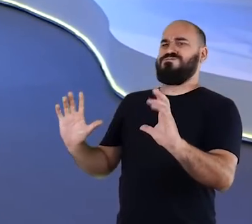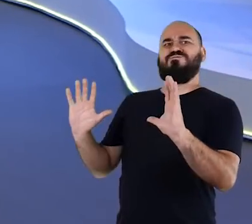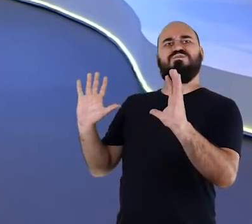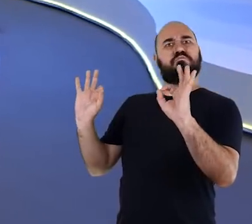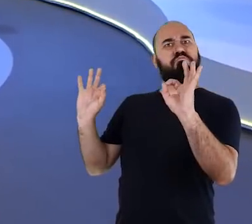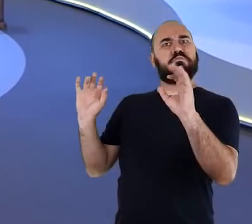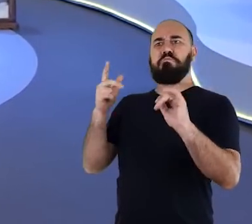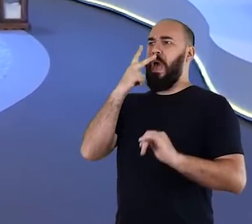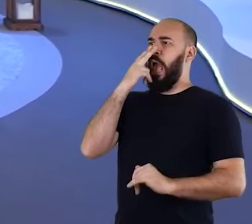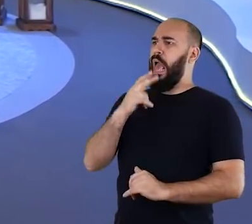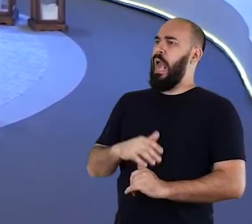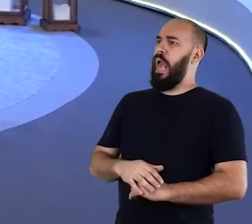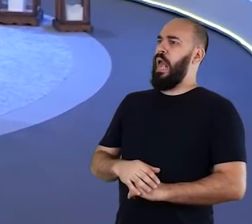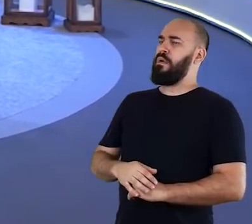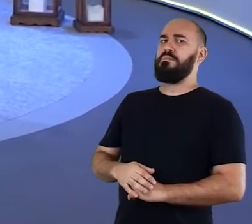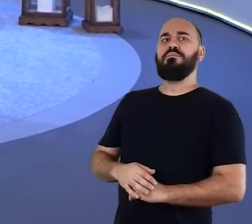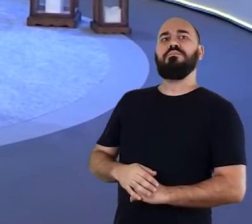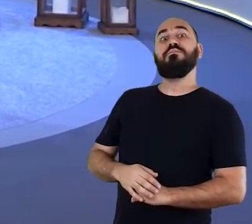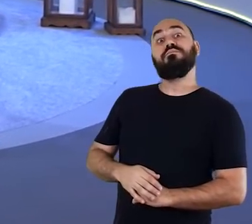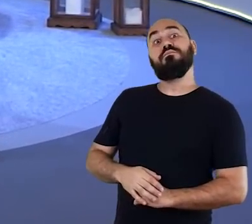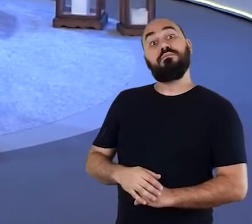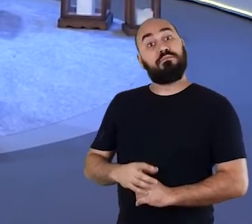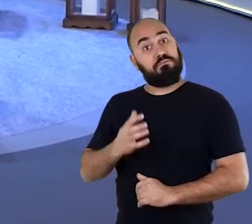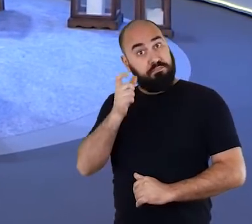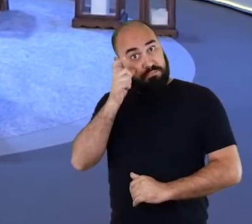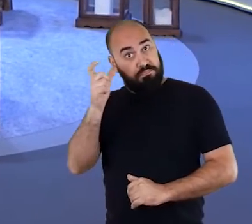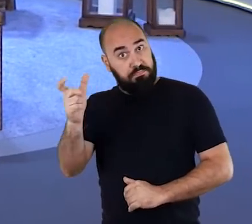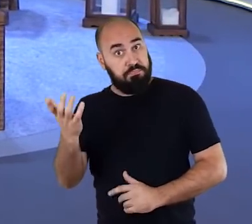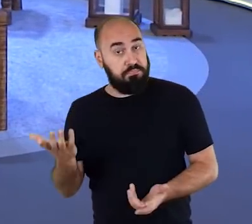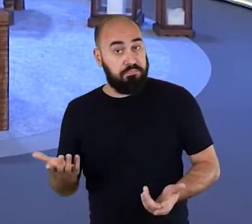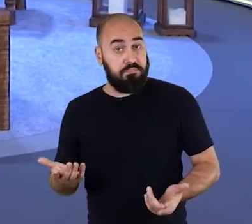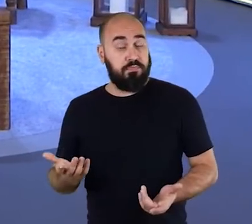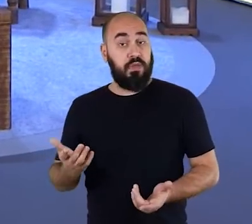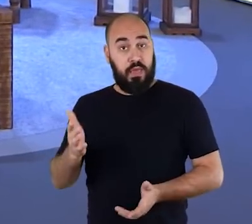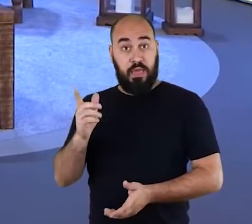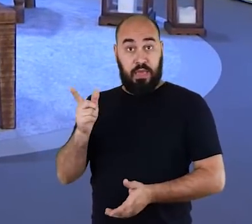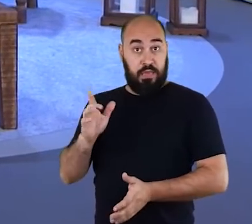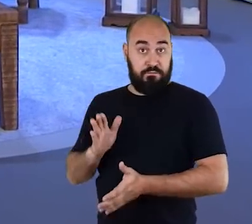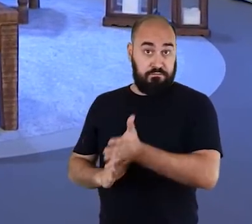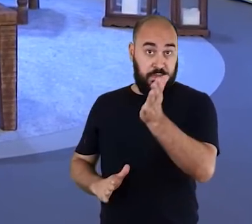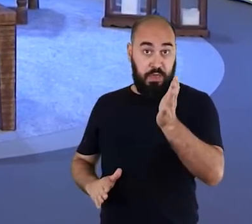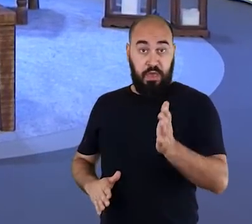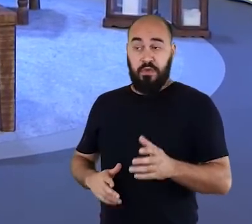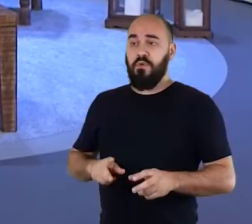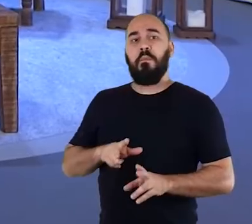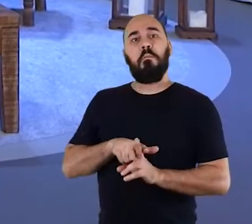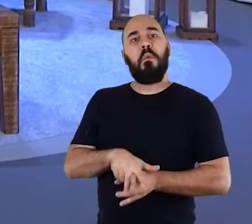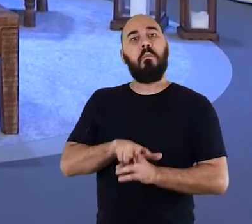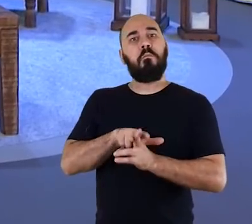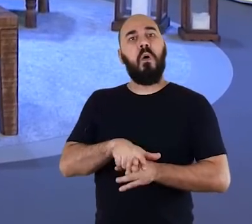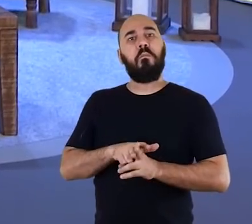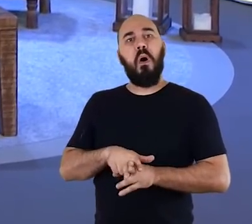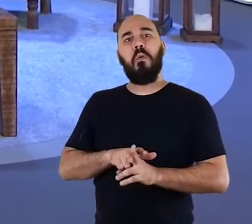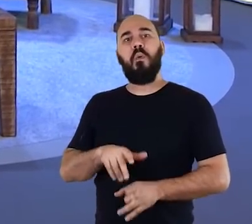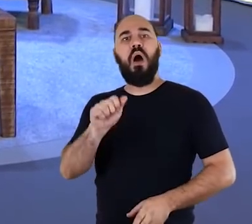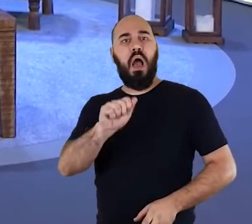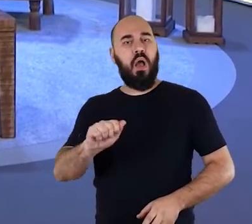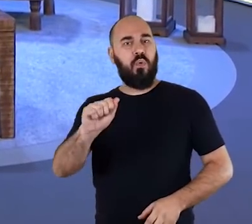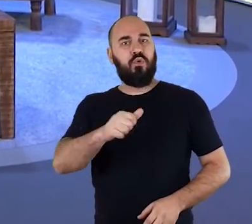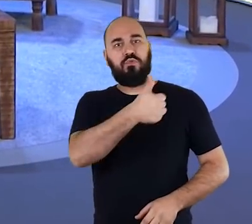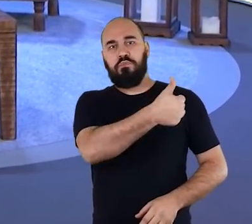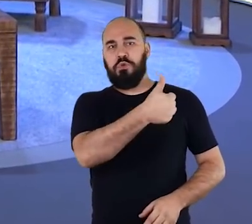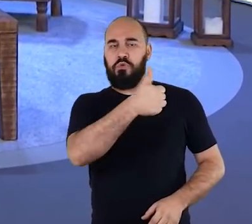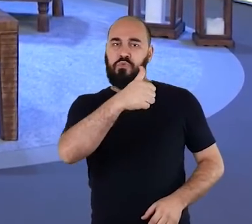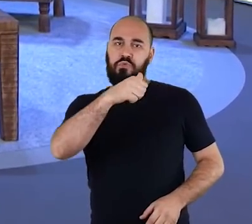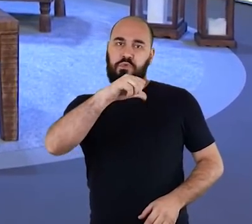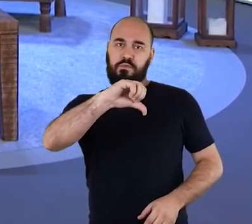que, numa viagem, em agosto de 1868, ele estava a cavalo, que ele acabou indo parar na região de Jabal